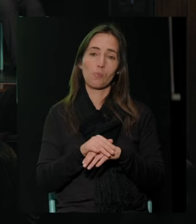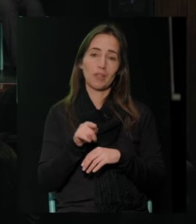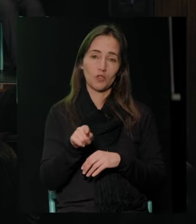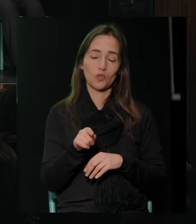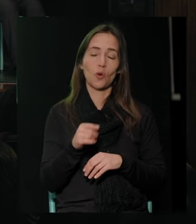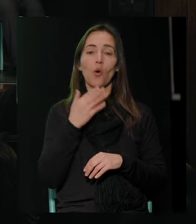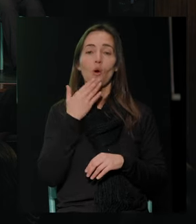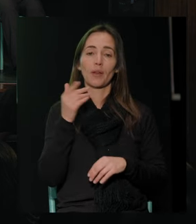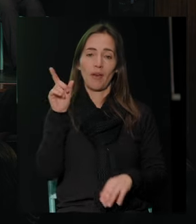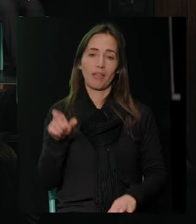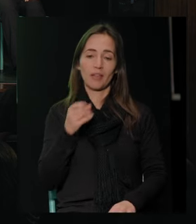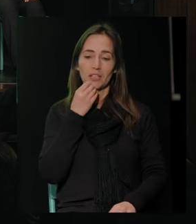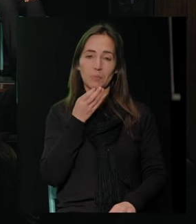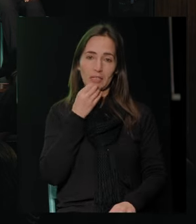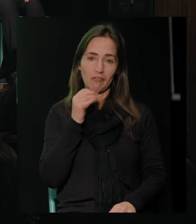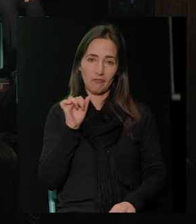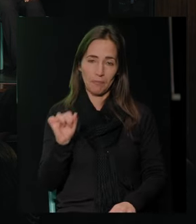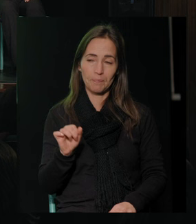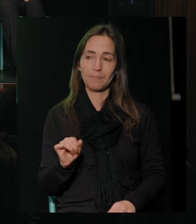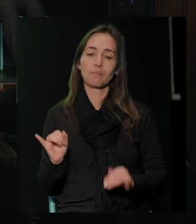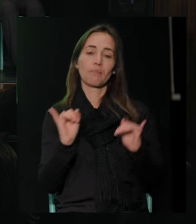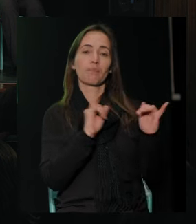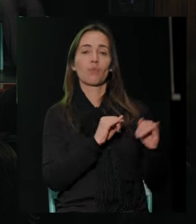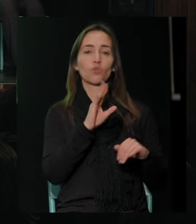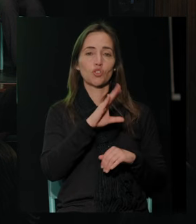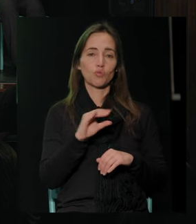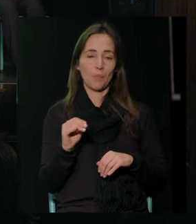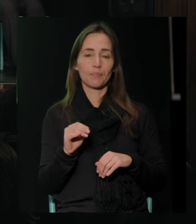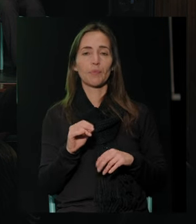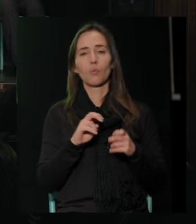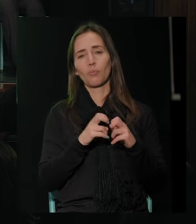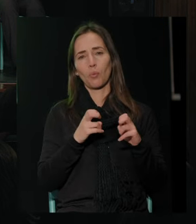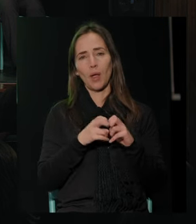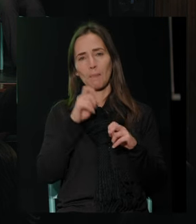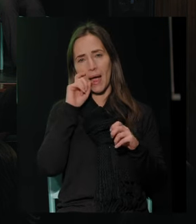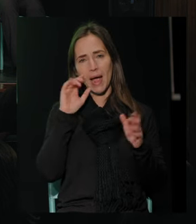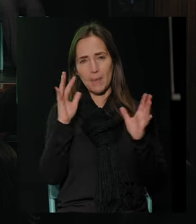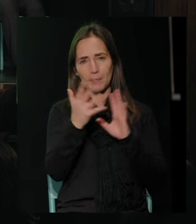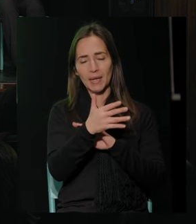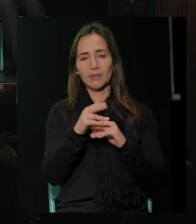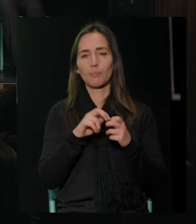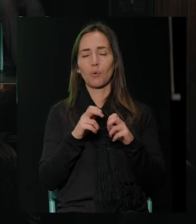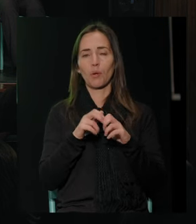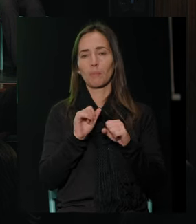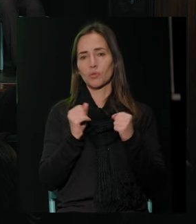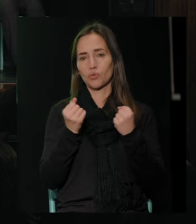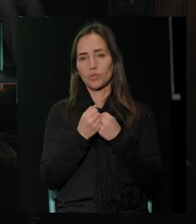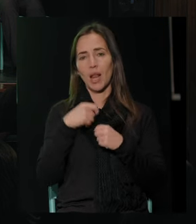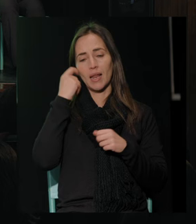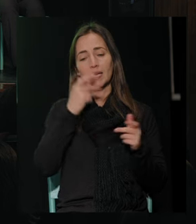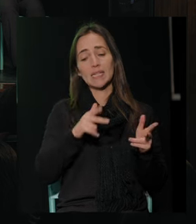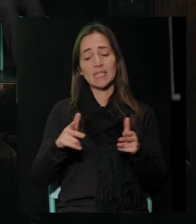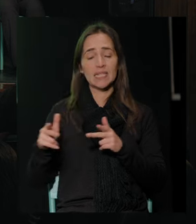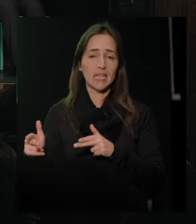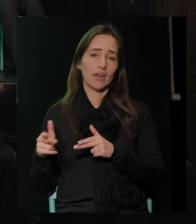a explicação. João, os problemas ambientais e sociais retratados na série toda a gente já mais